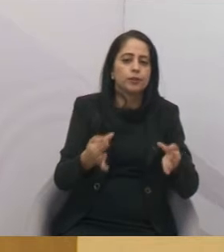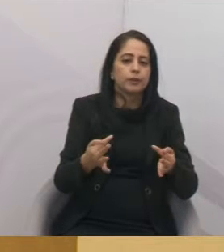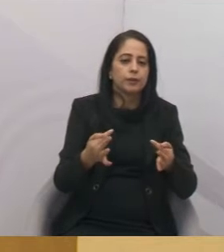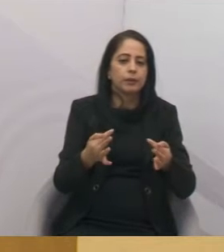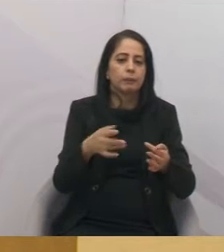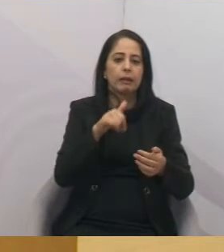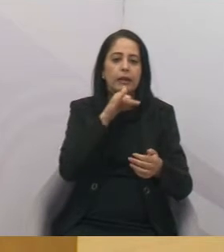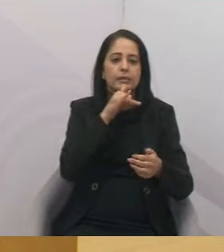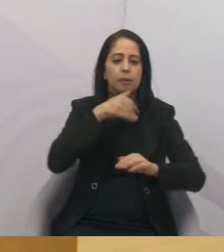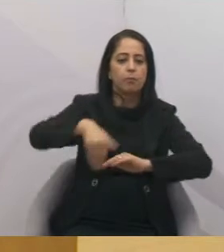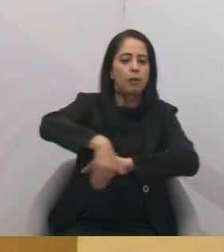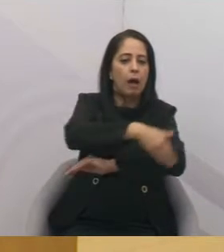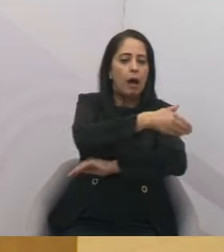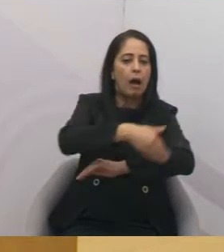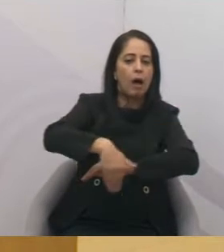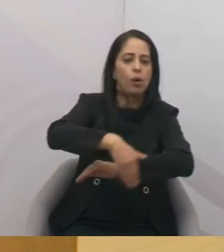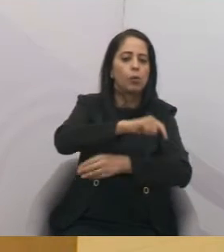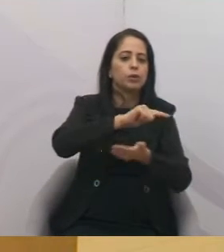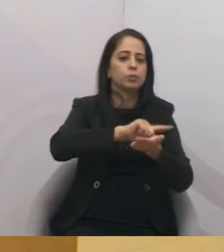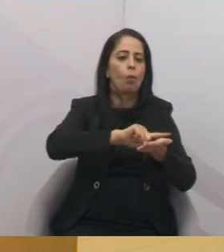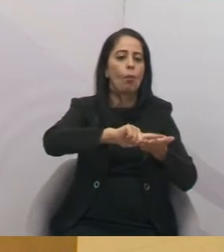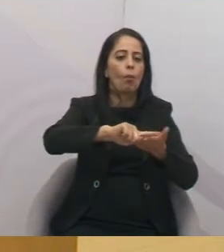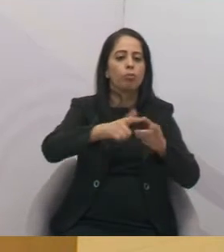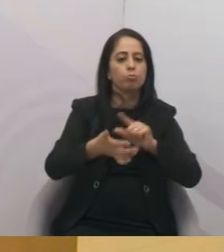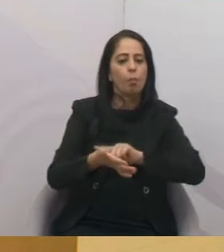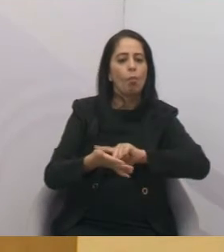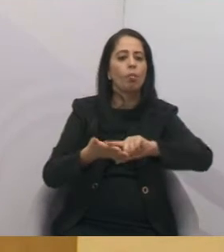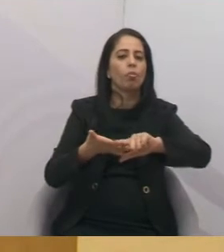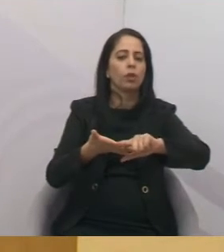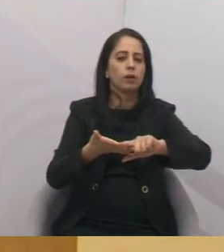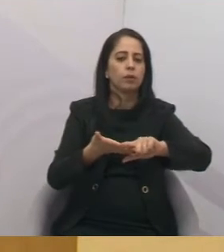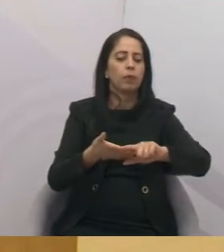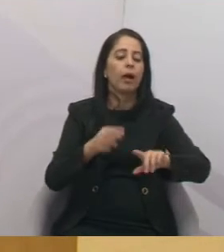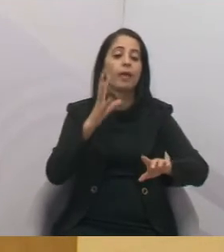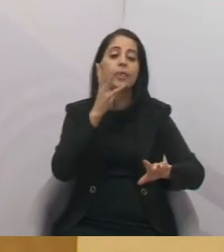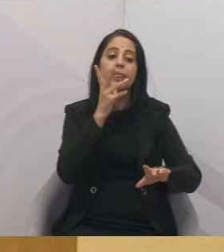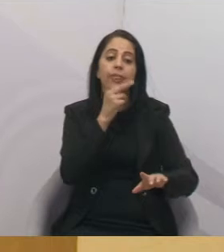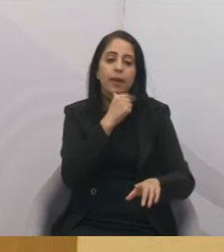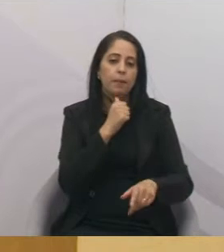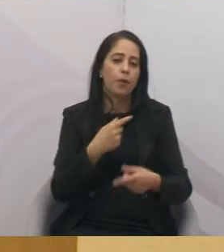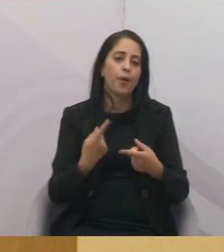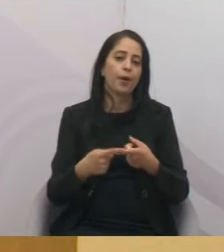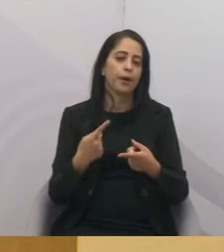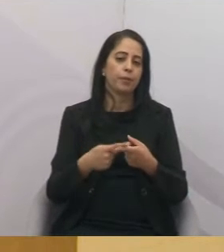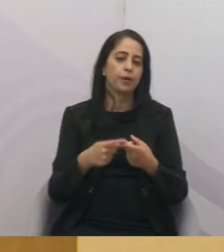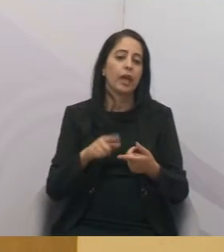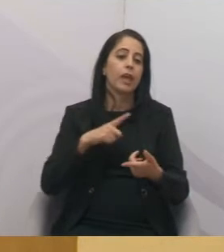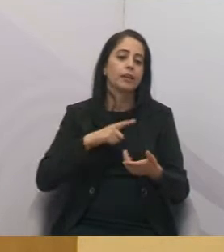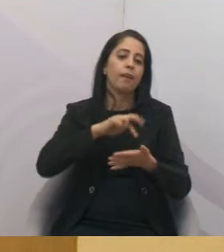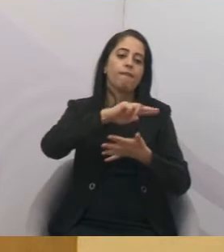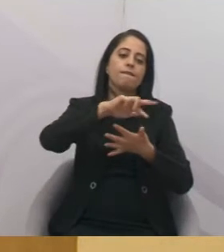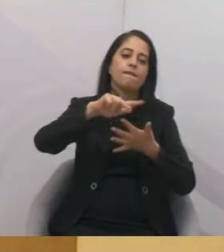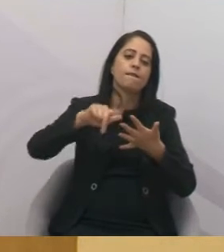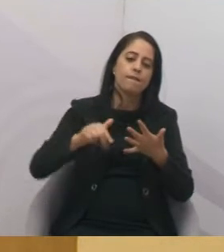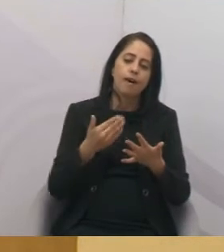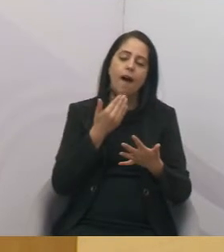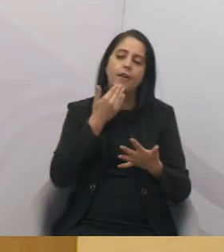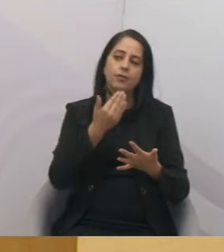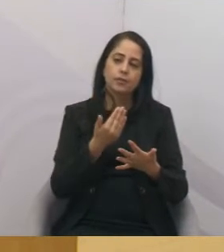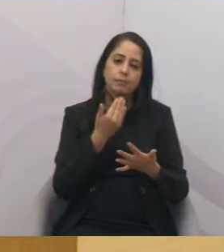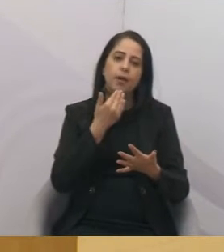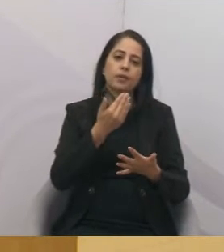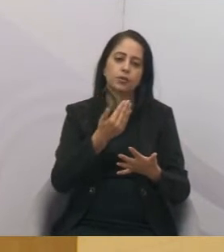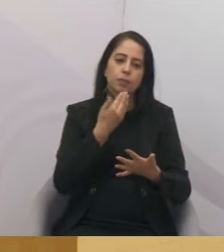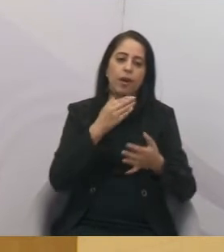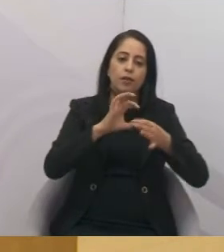de uma vala ou de um córrego é demorado, porque existem vários pedidos de